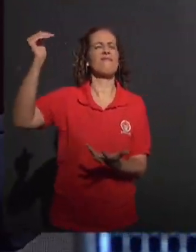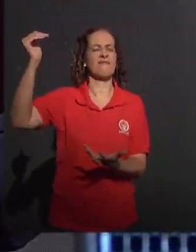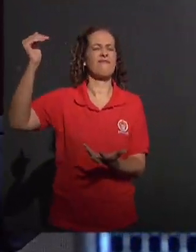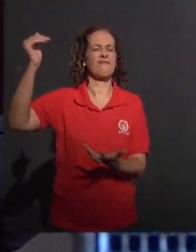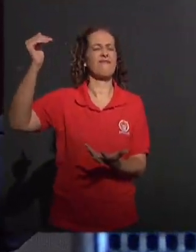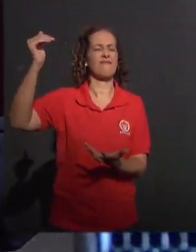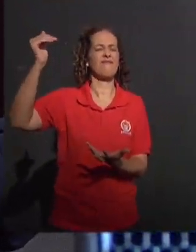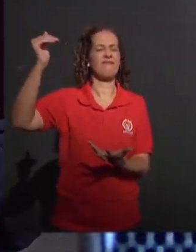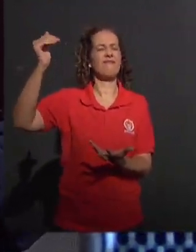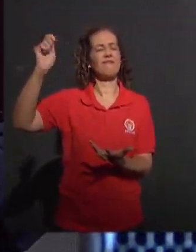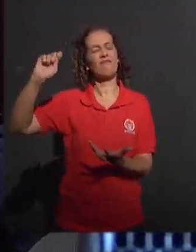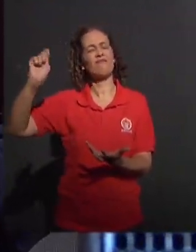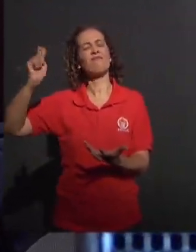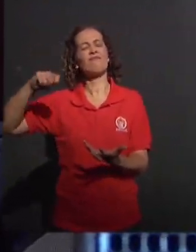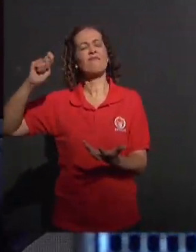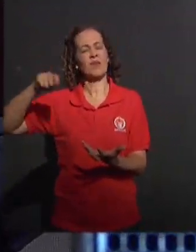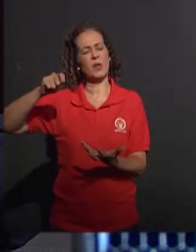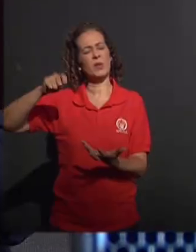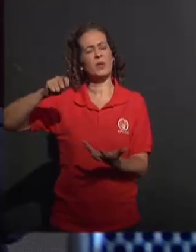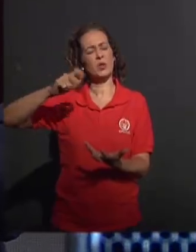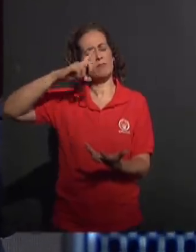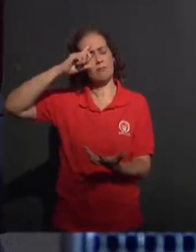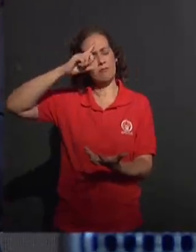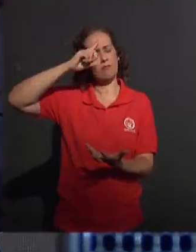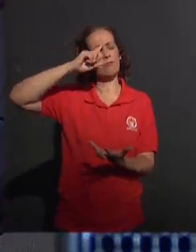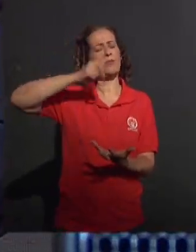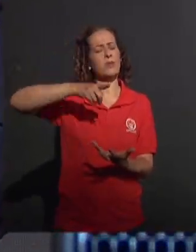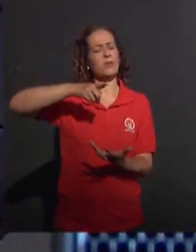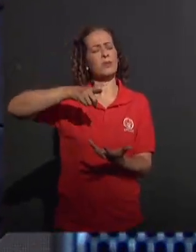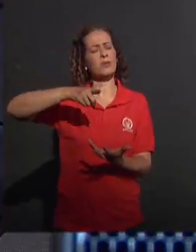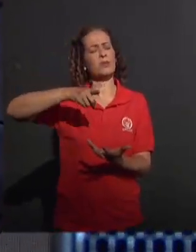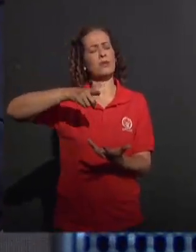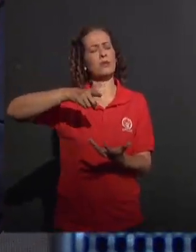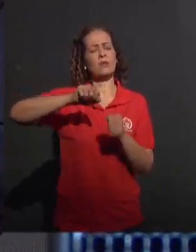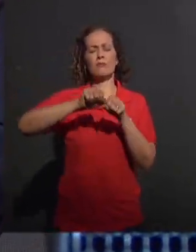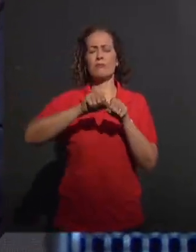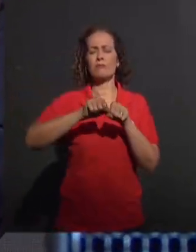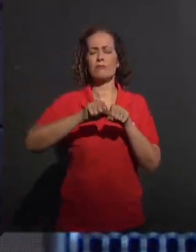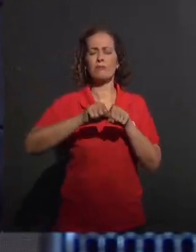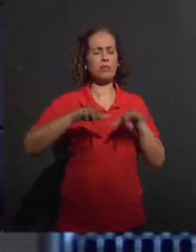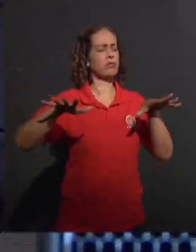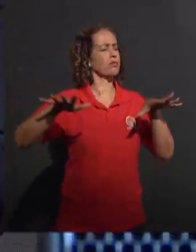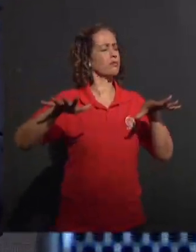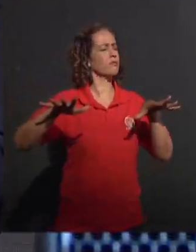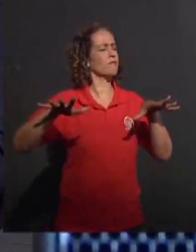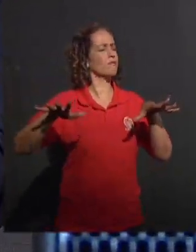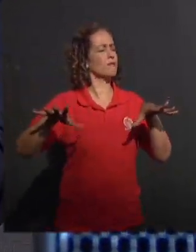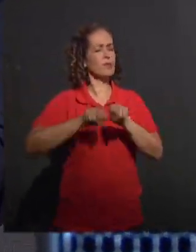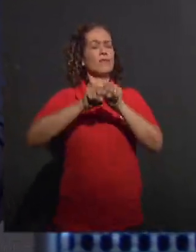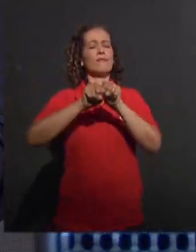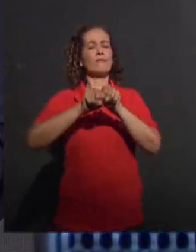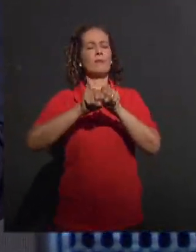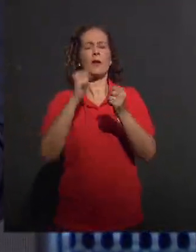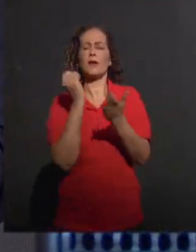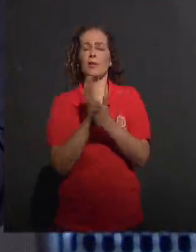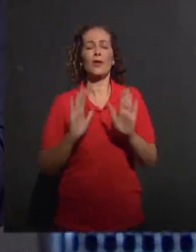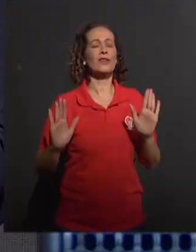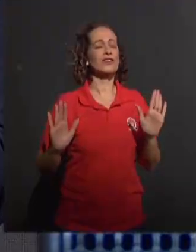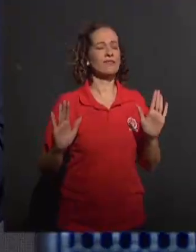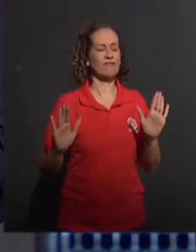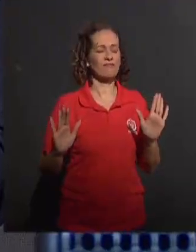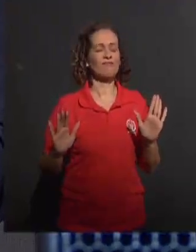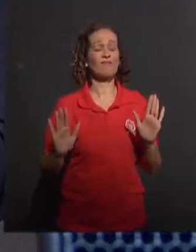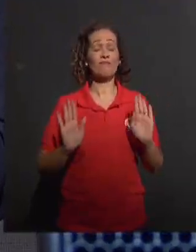Basta uma palavra só, tudo vai desaparecer. Mas eu invoco teu